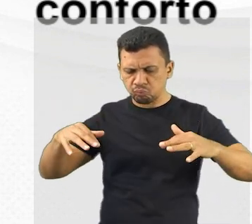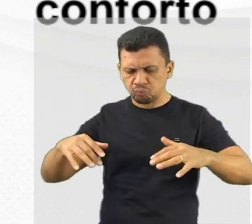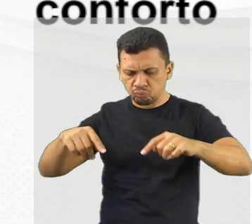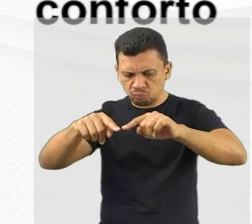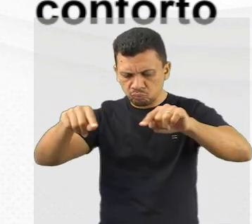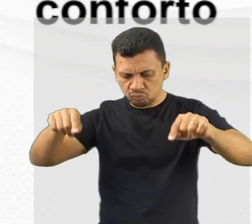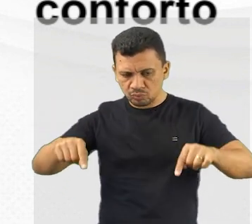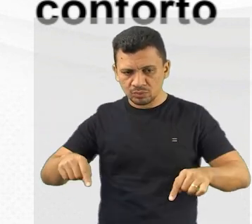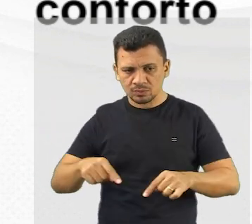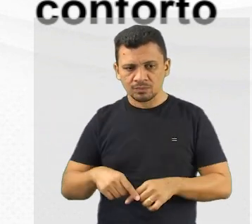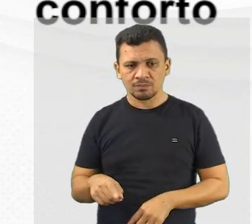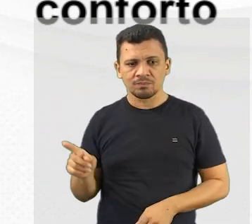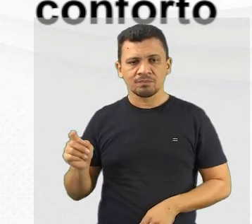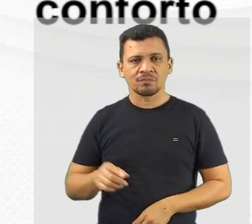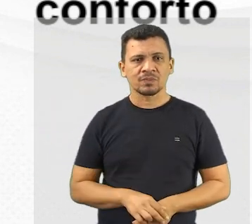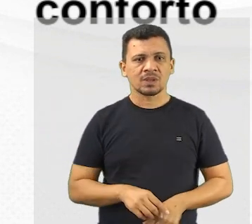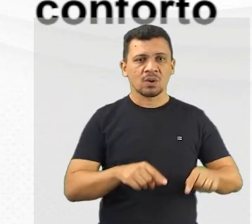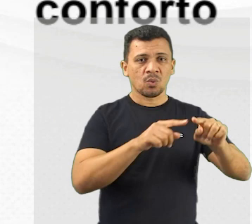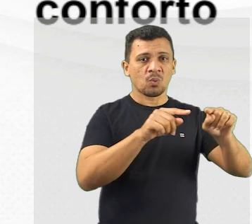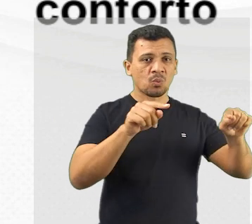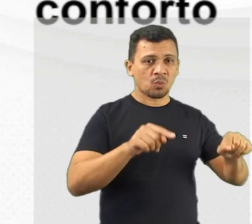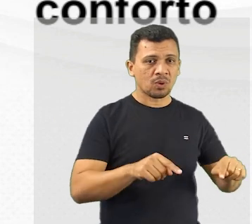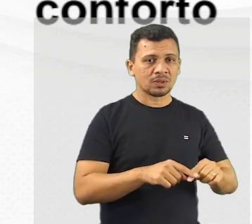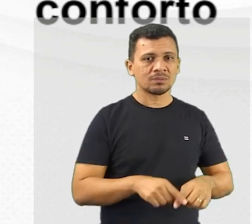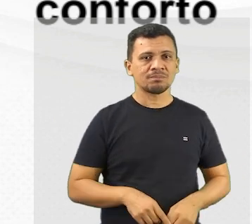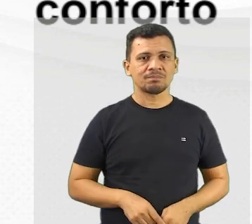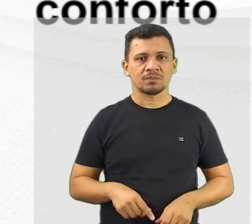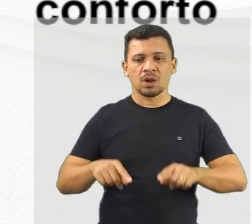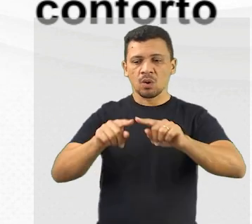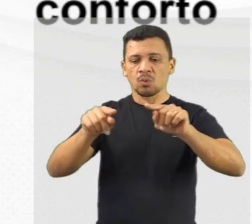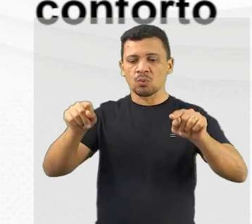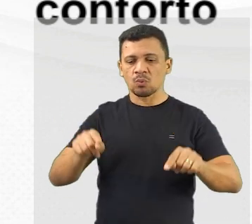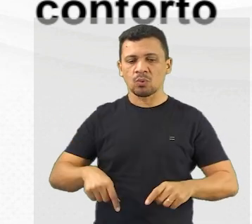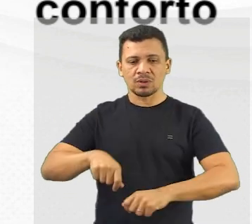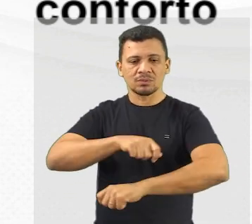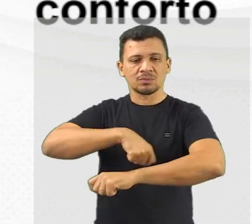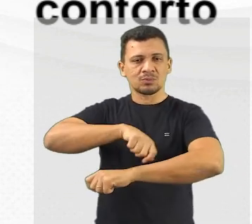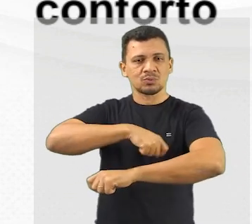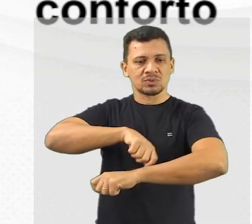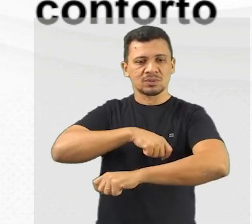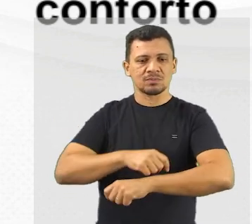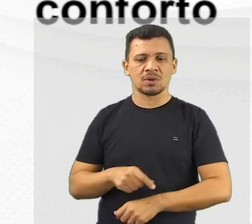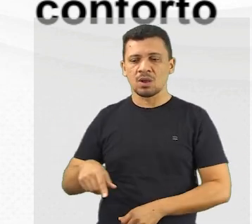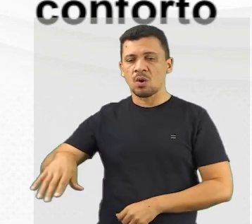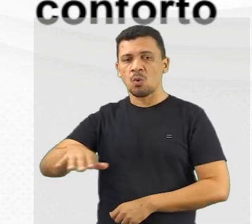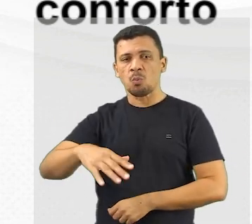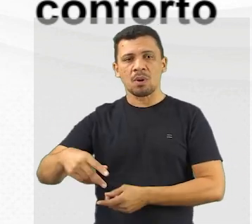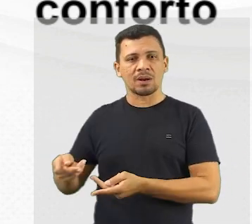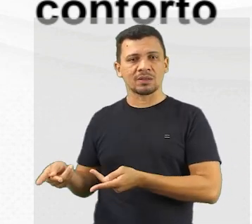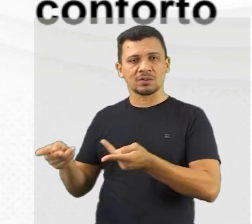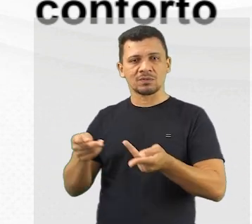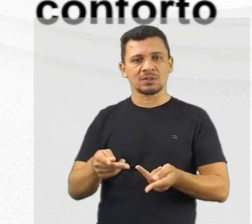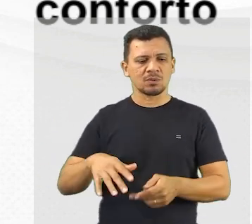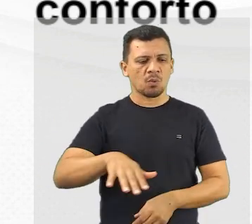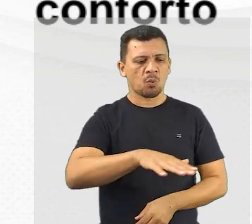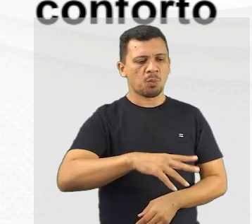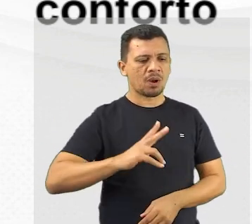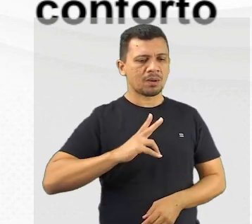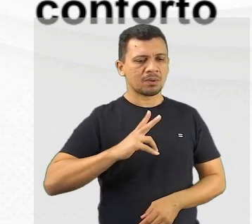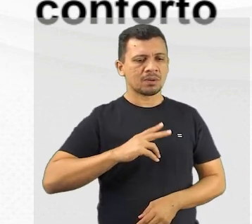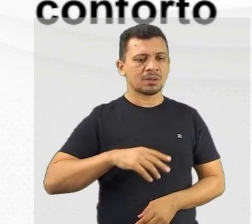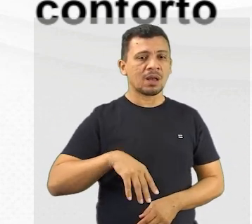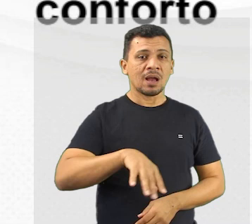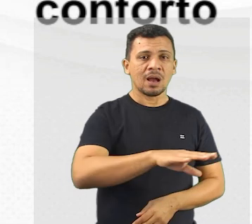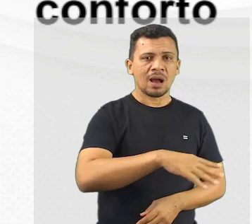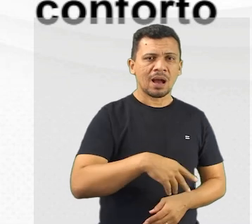Quarto, cozinha, uma área mais social para receber visitas, uma área íntima, área de comércio.